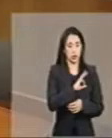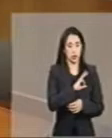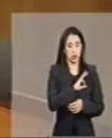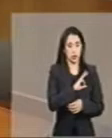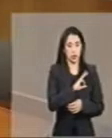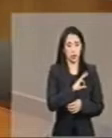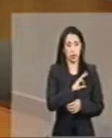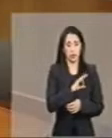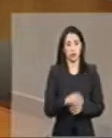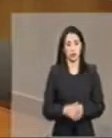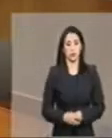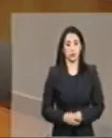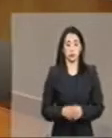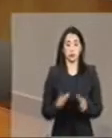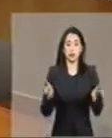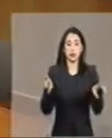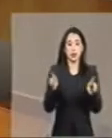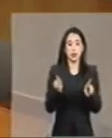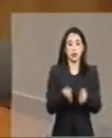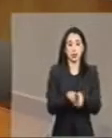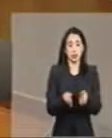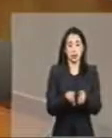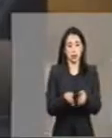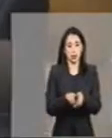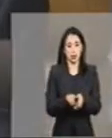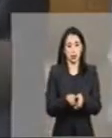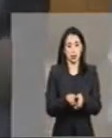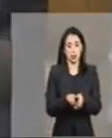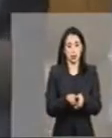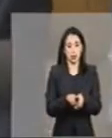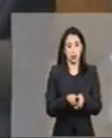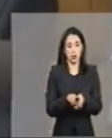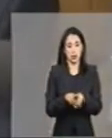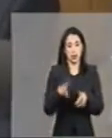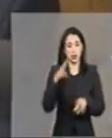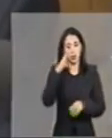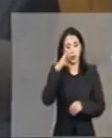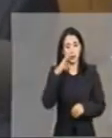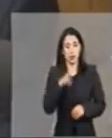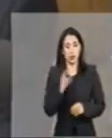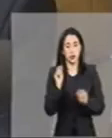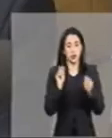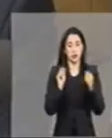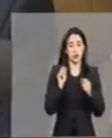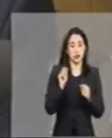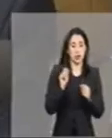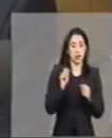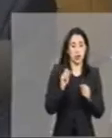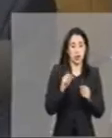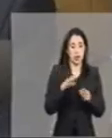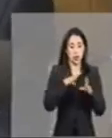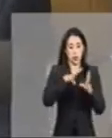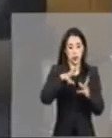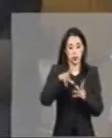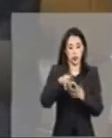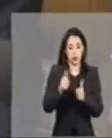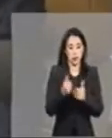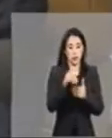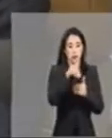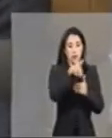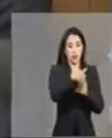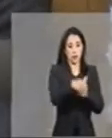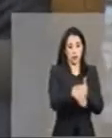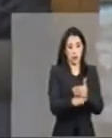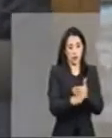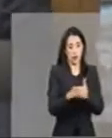brasileiro e também em face de organismos internacionais. Nesse